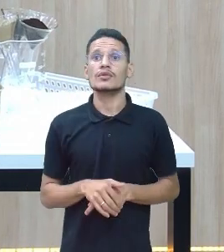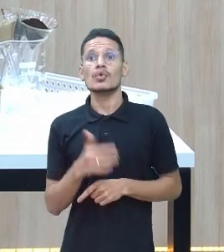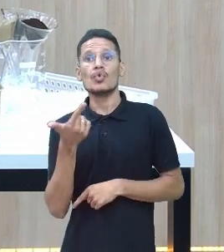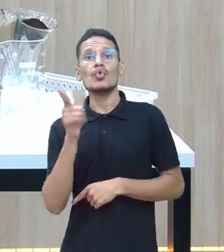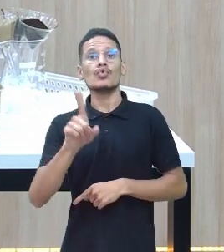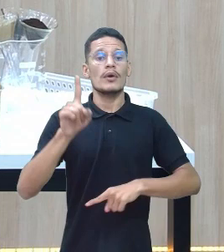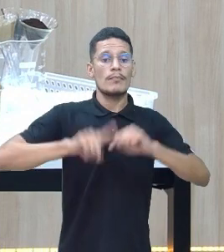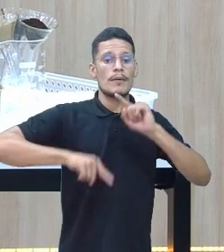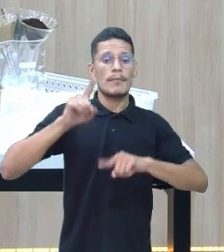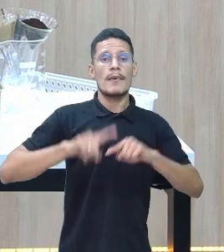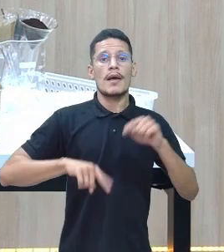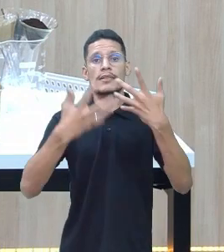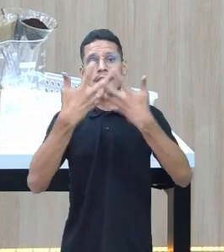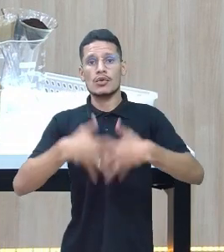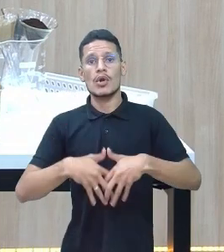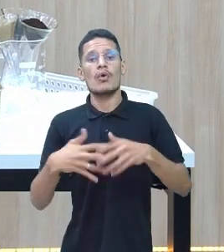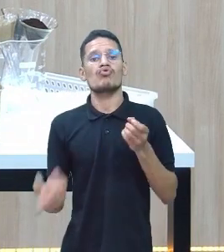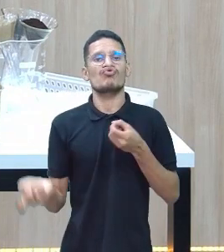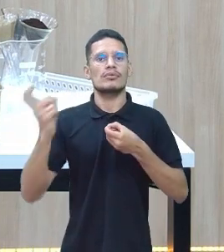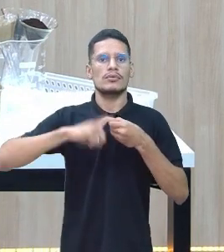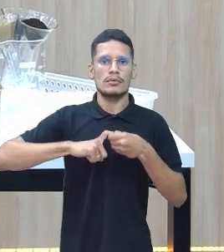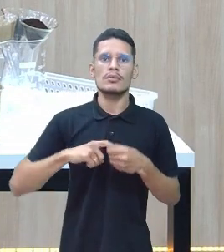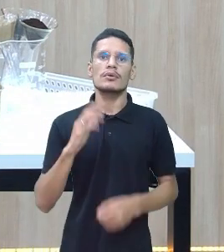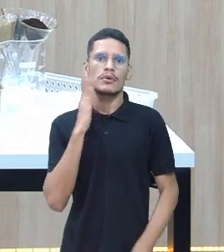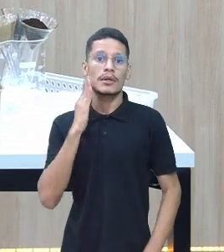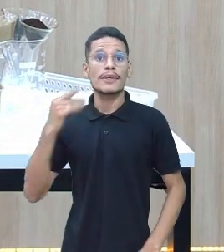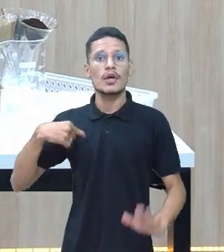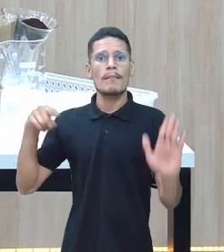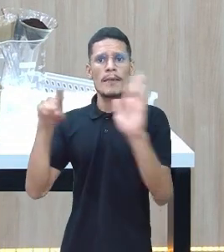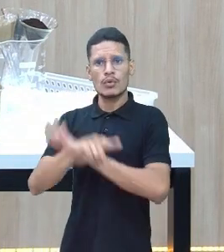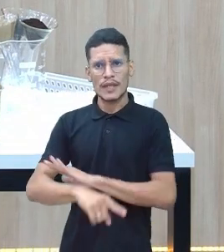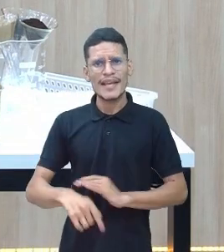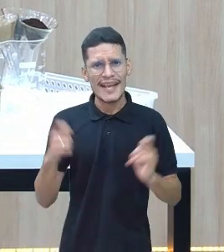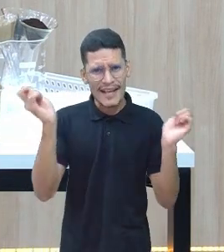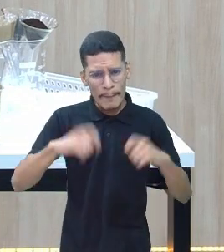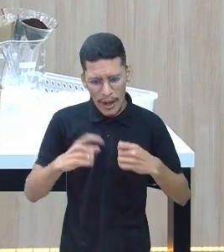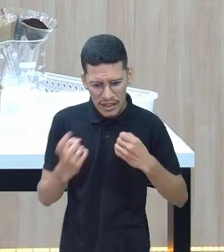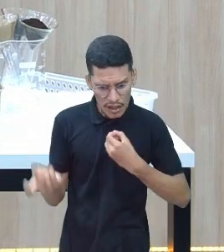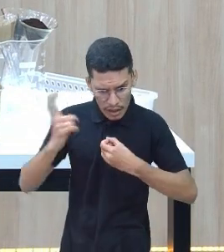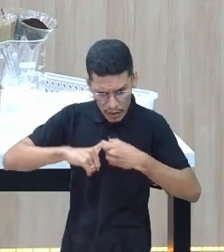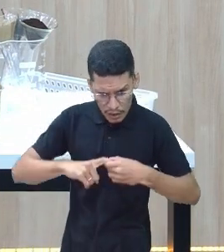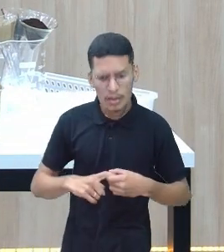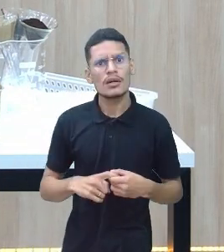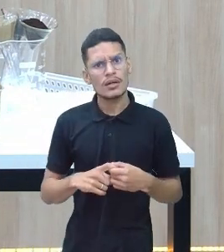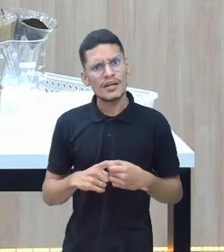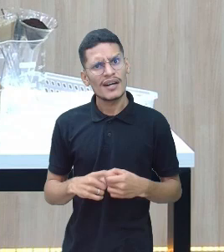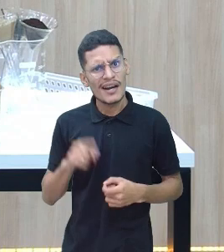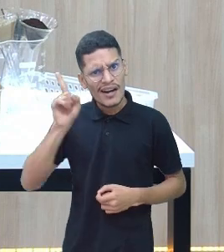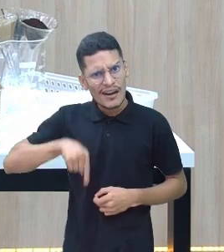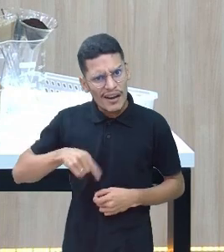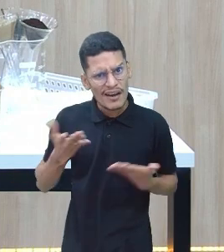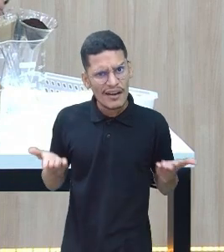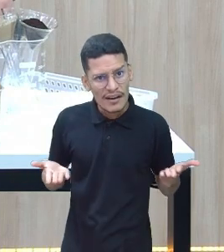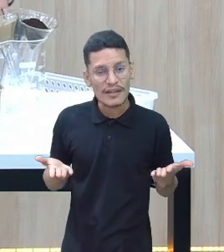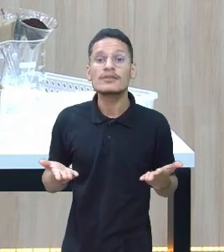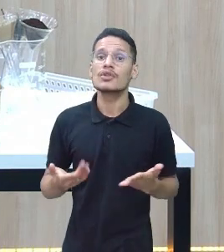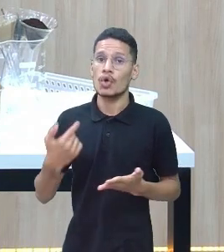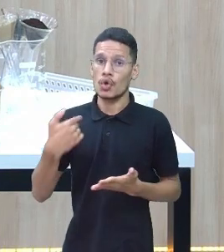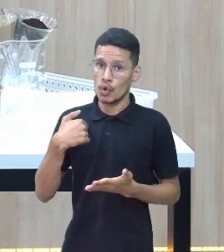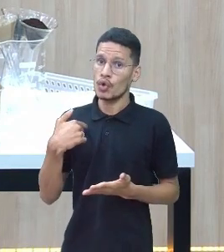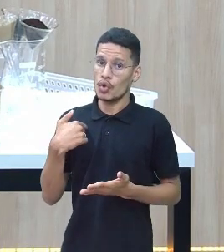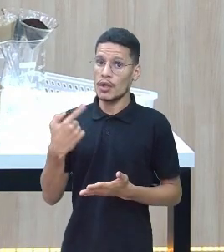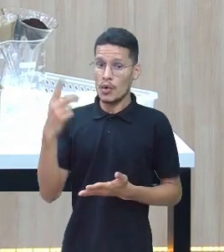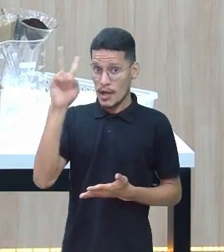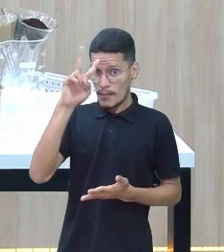recurso natural renovável. Eu estou fazendo aqui uma pergunta. Será que o solo é um recurso natural renovável? Para isso, eu vou